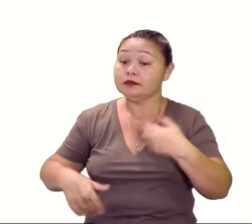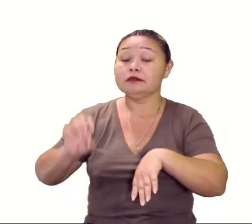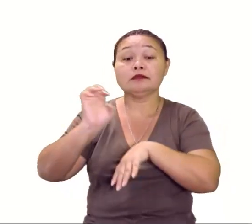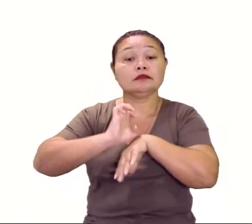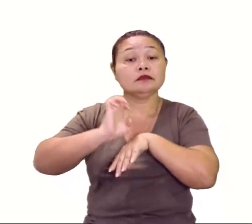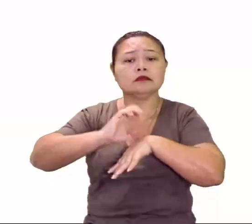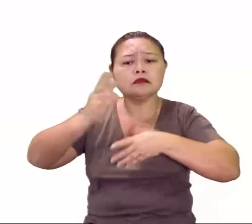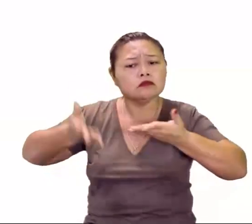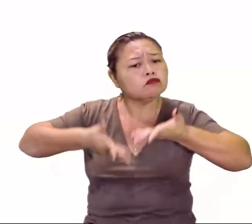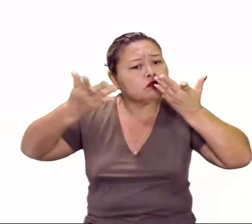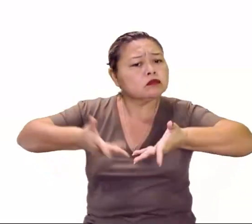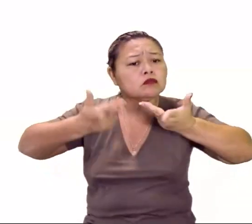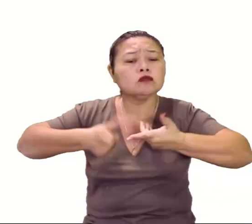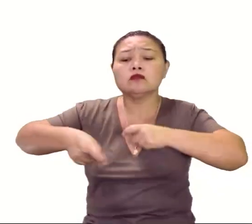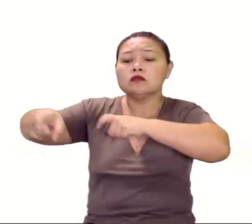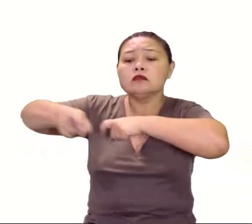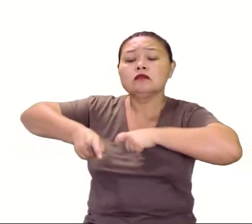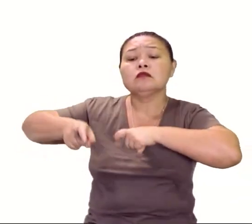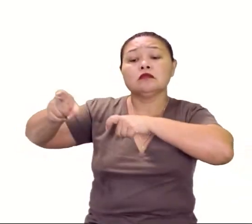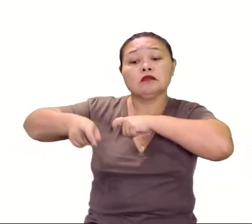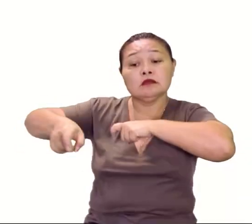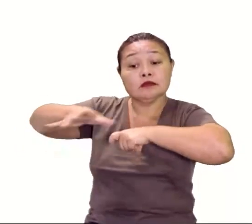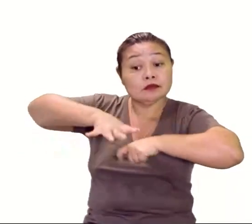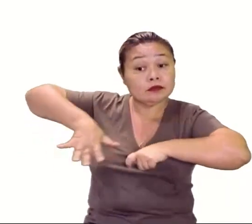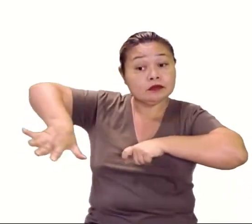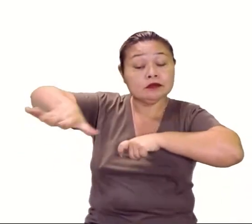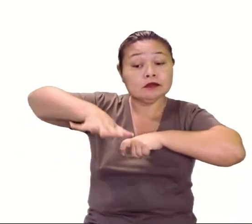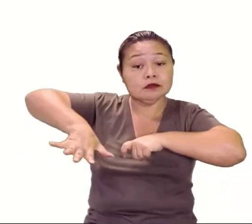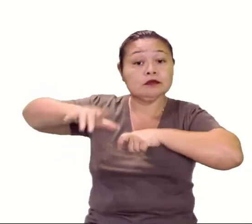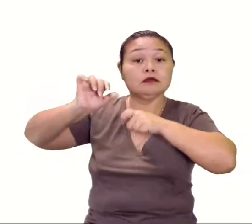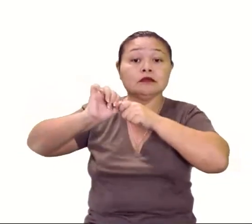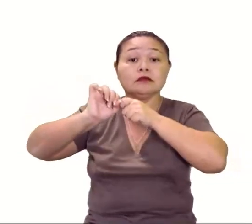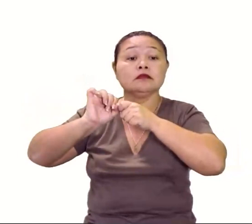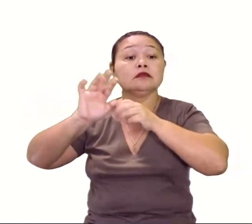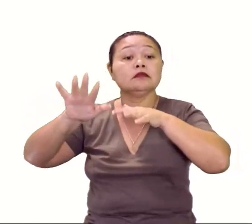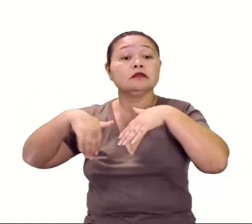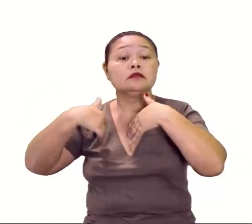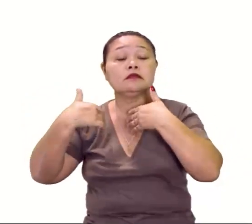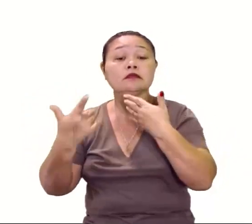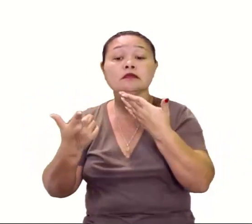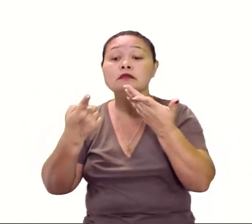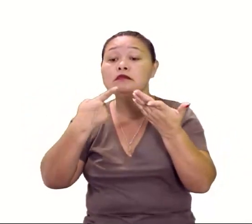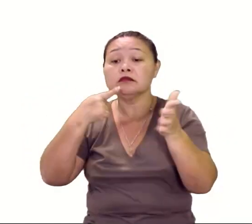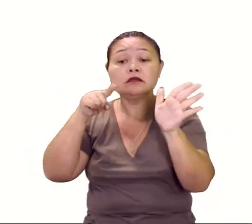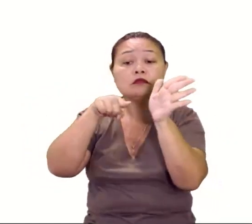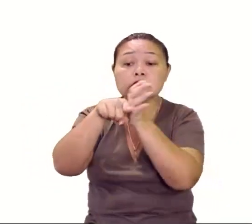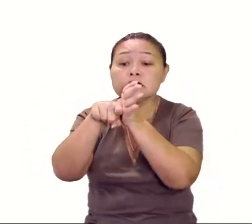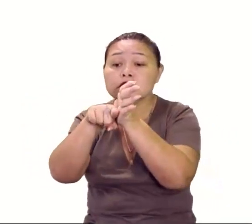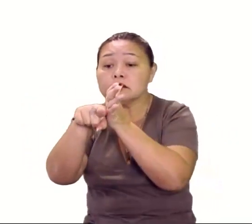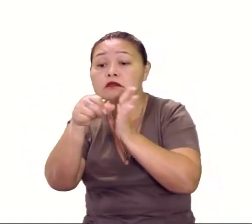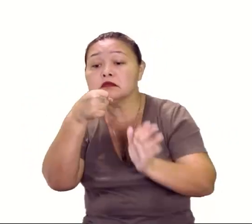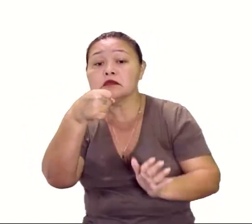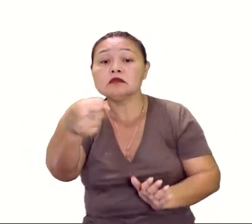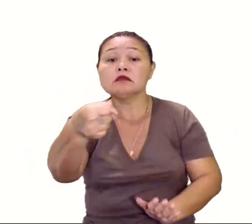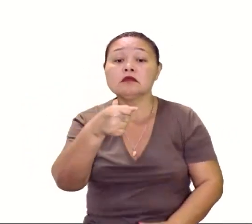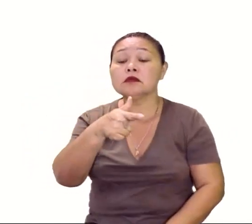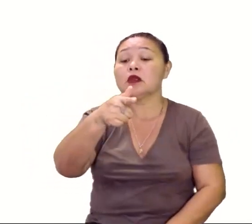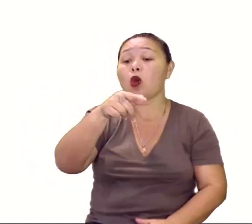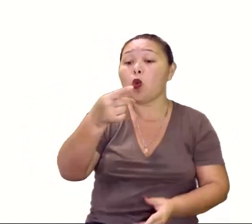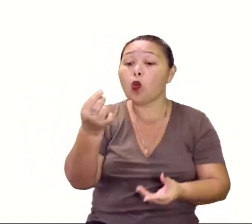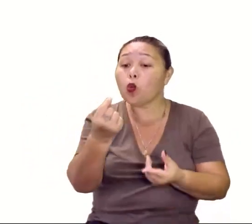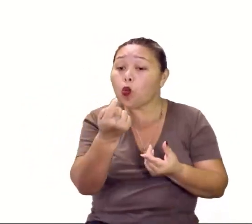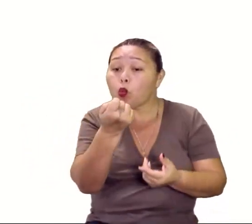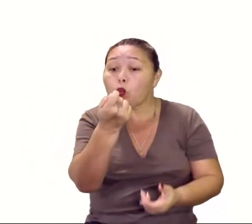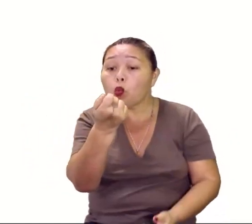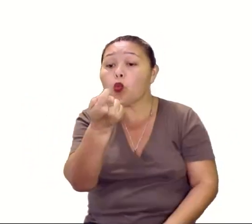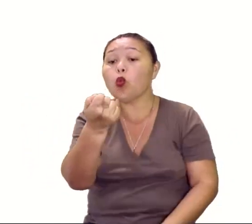está incentivando os agricultores da região, para tanto fez um levantamento sobre os grãos mais